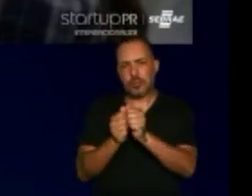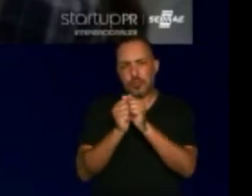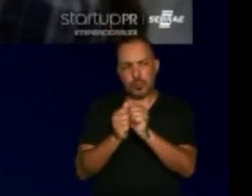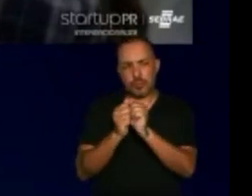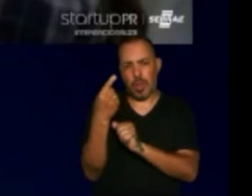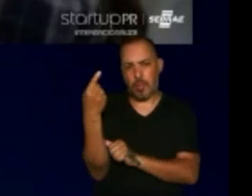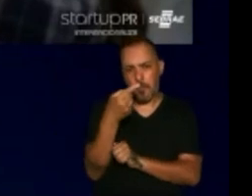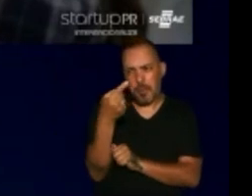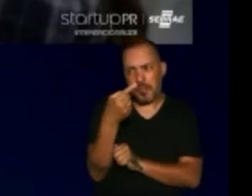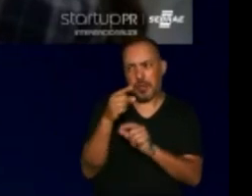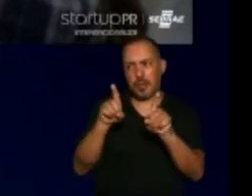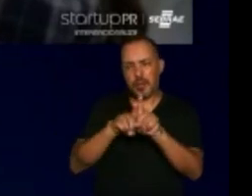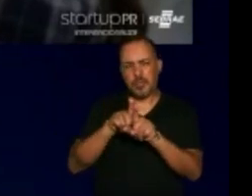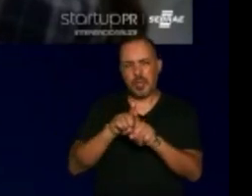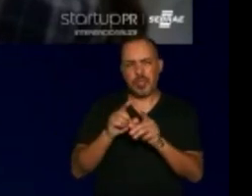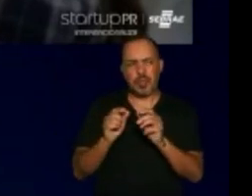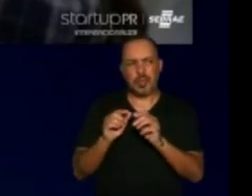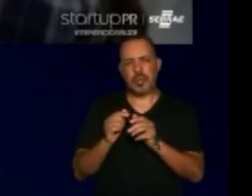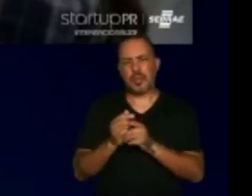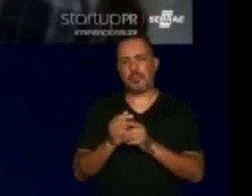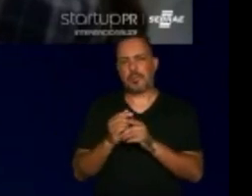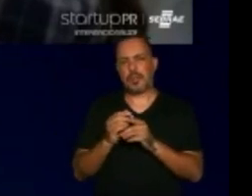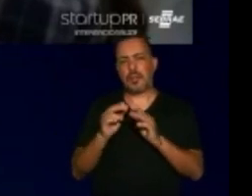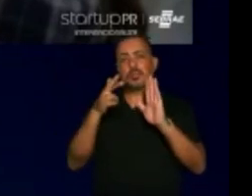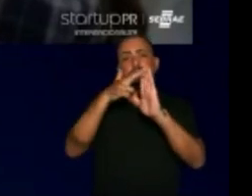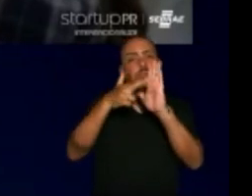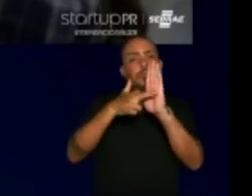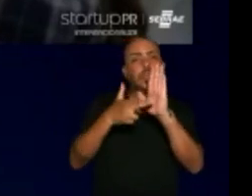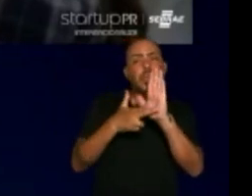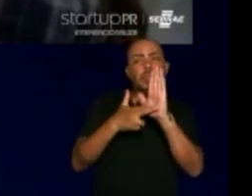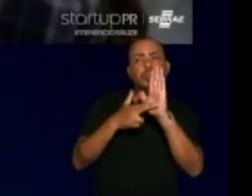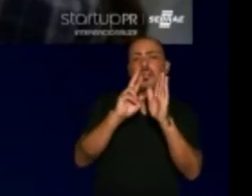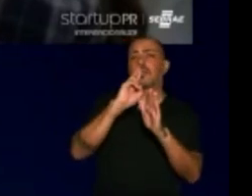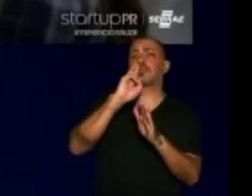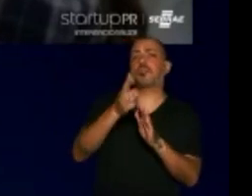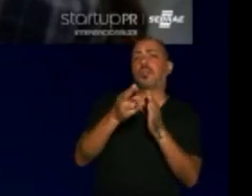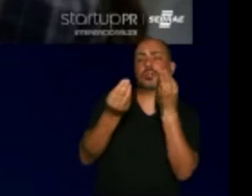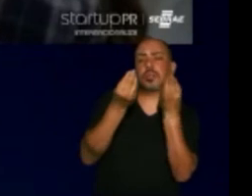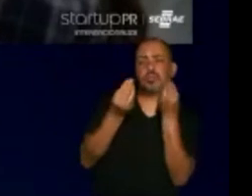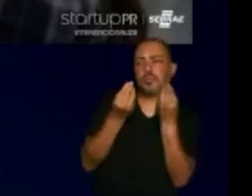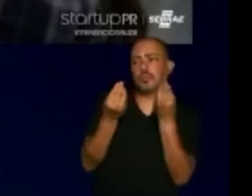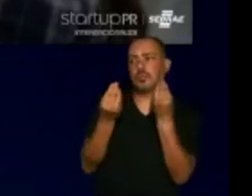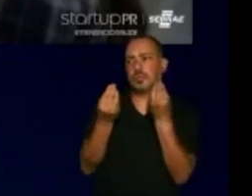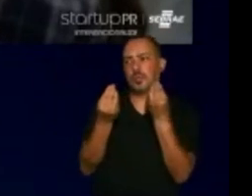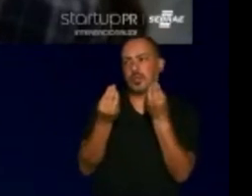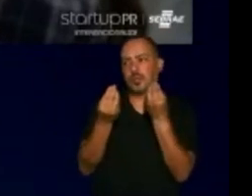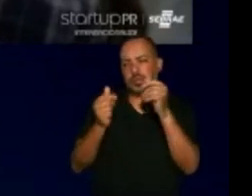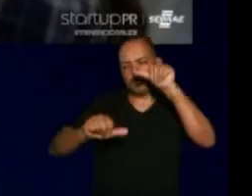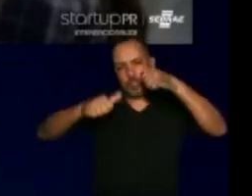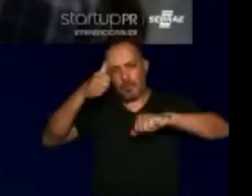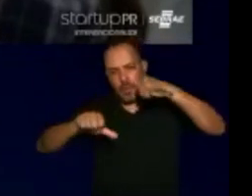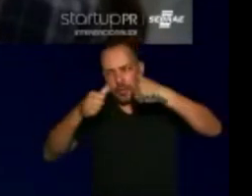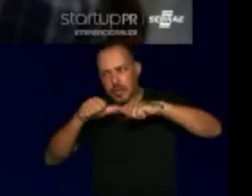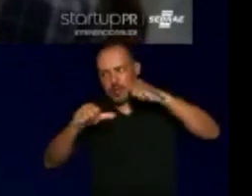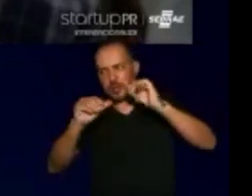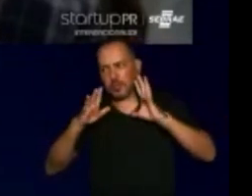primeira fase, né? E um alinhamento dos critérios de avaliação e resultados. Ou seja, a startup ela vai passar, sim, por algumas avaliações